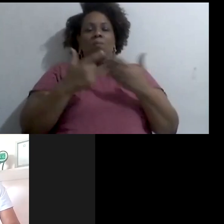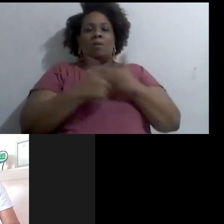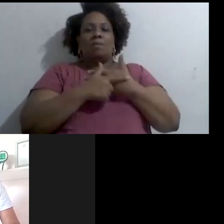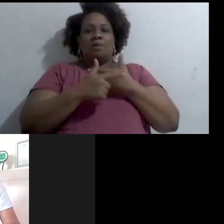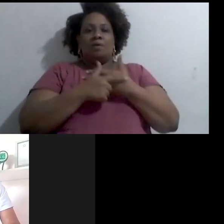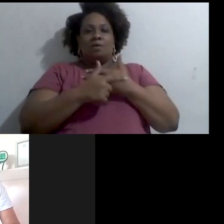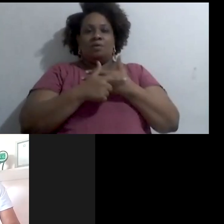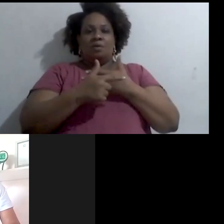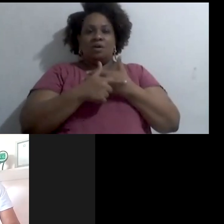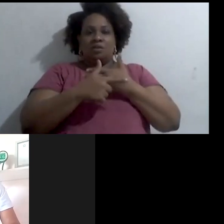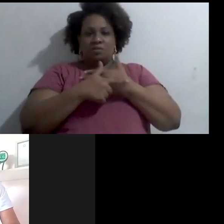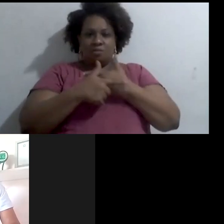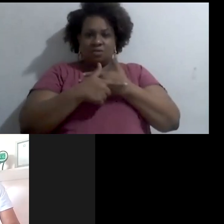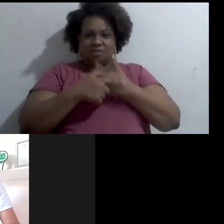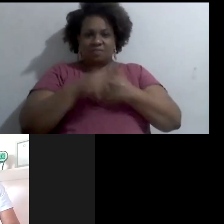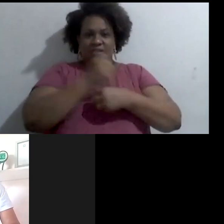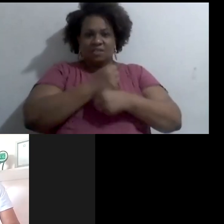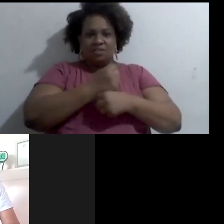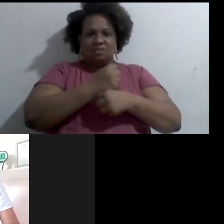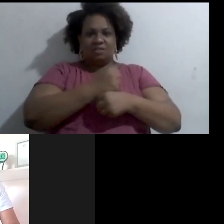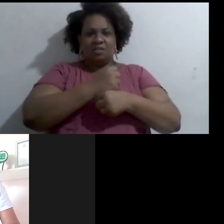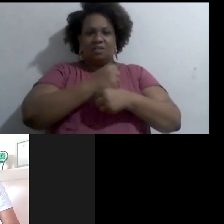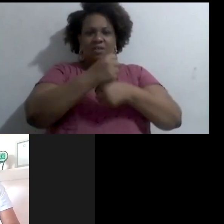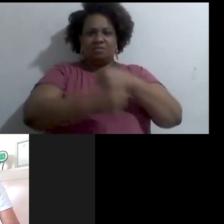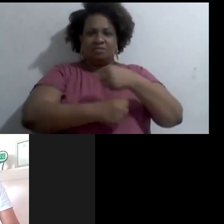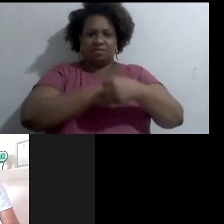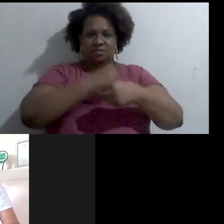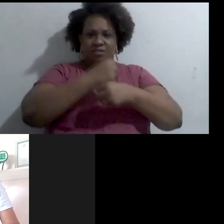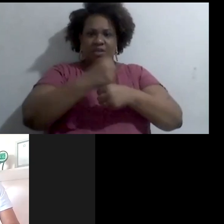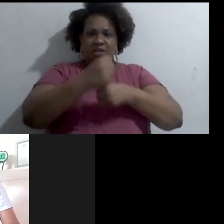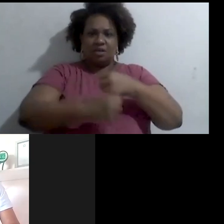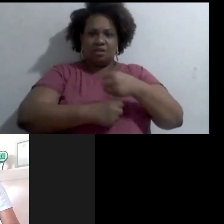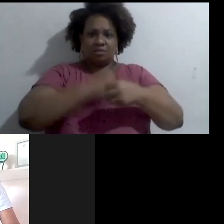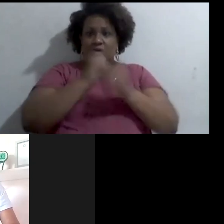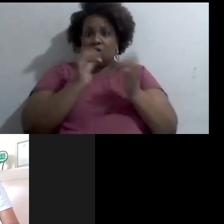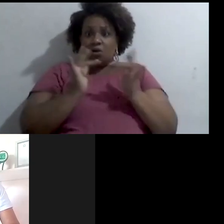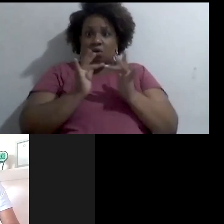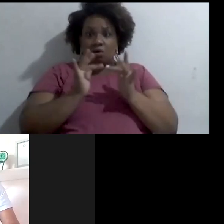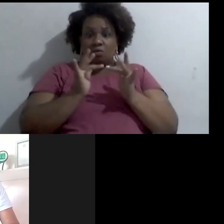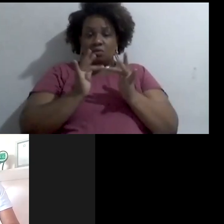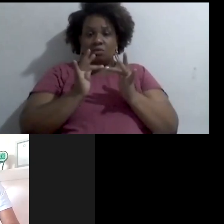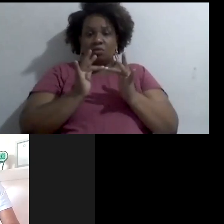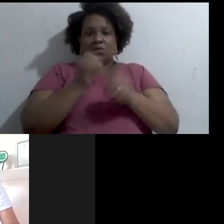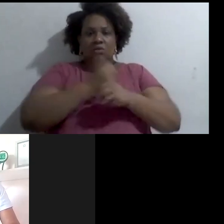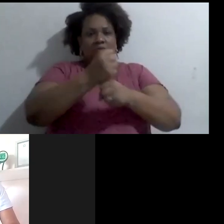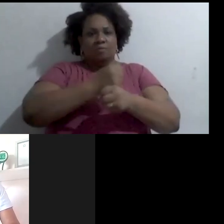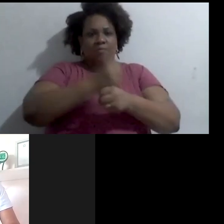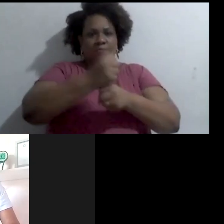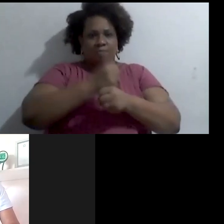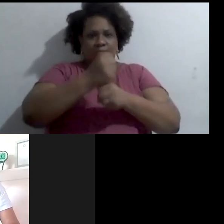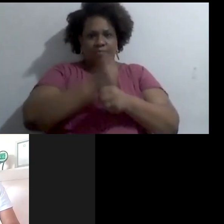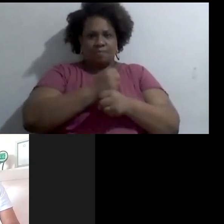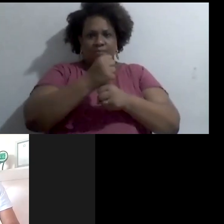secretarias municipais que vocês vão ter agora contato não têm esse entendimento. E, às